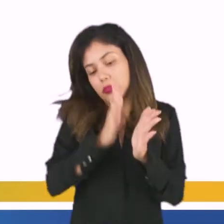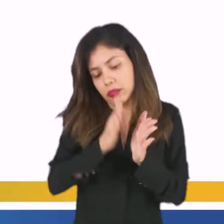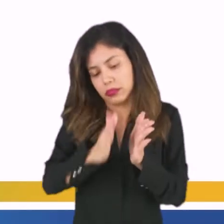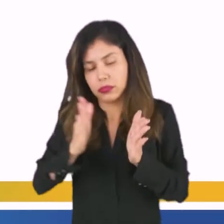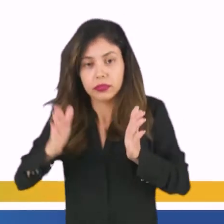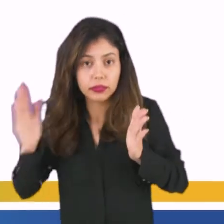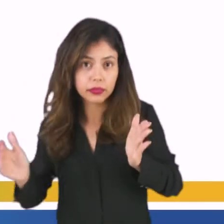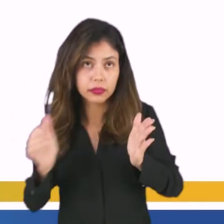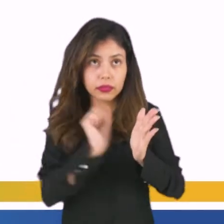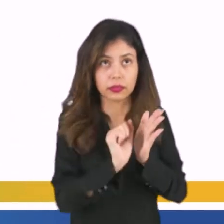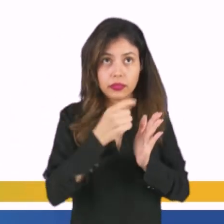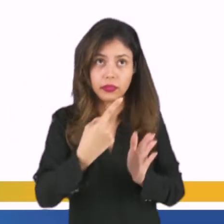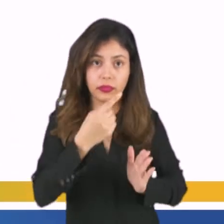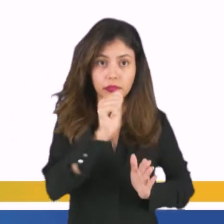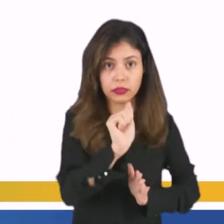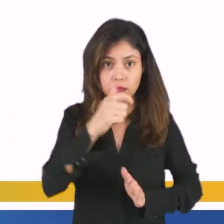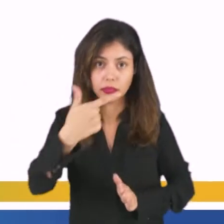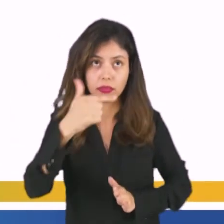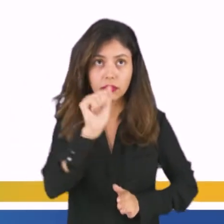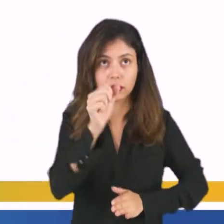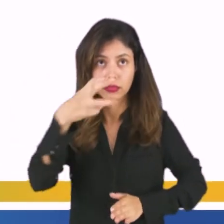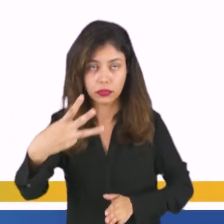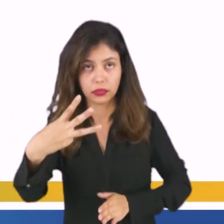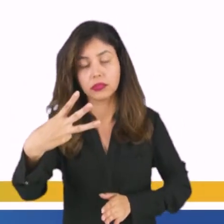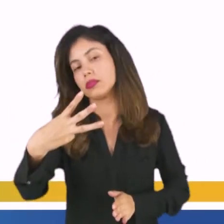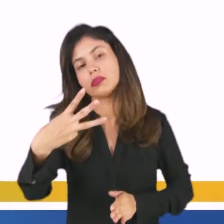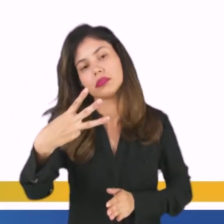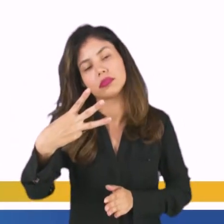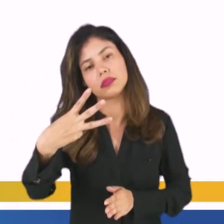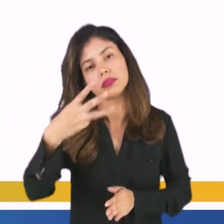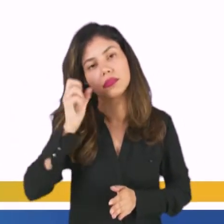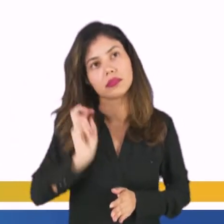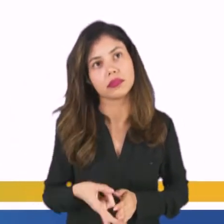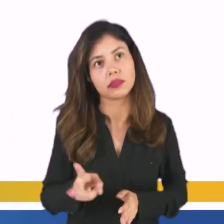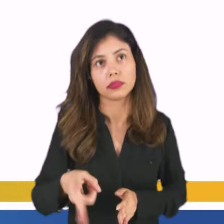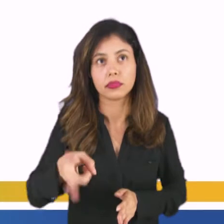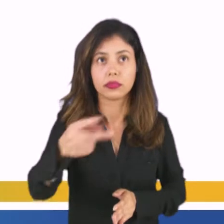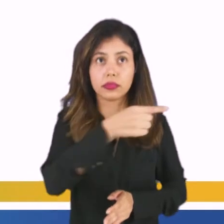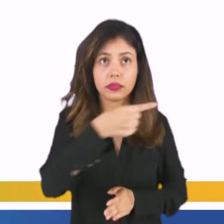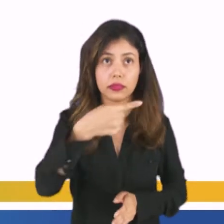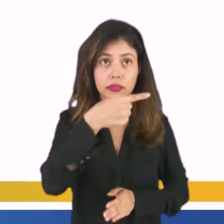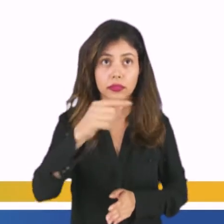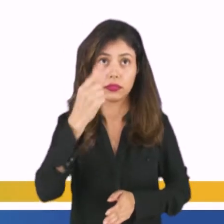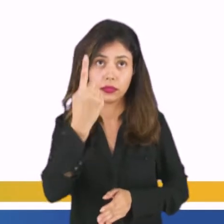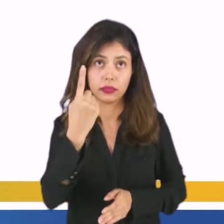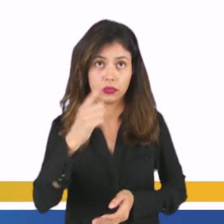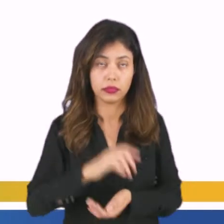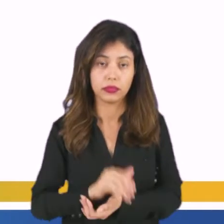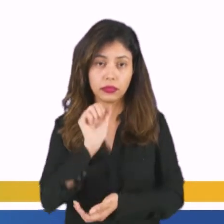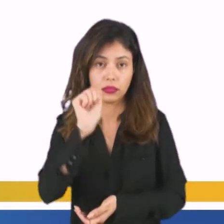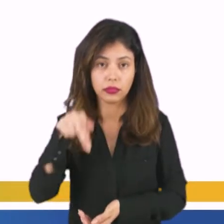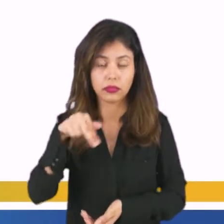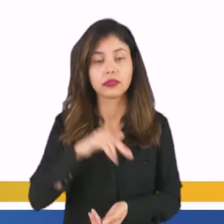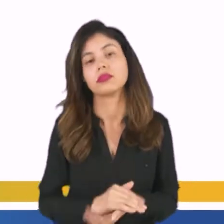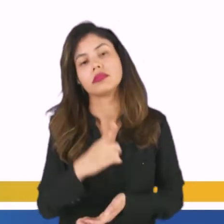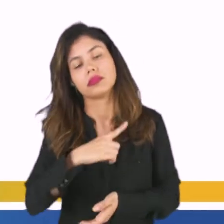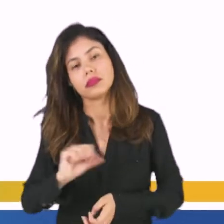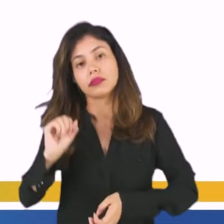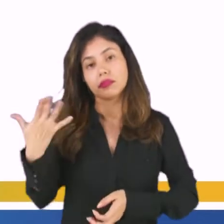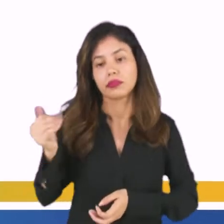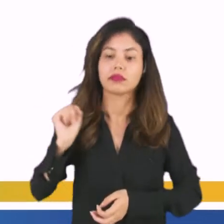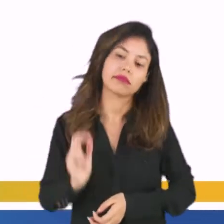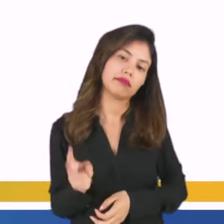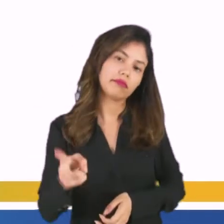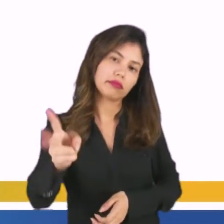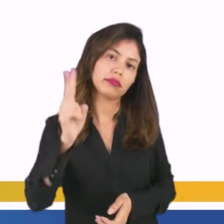uma sequência A1, A2, A3 e A enésimo menos 1 e A enésimo, e aí tende